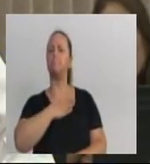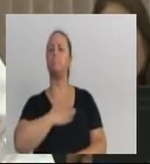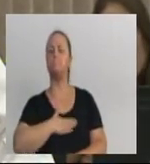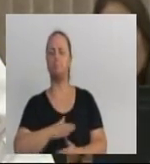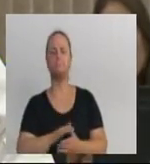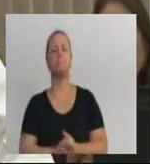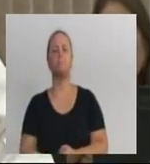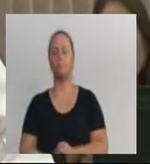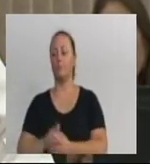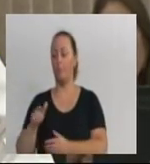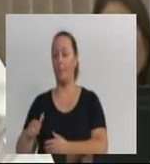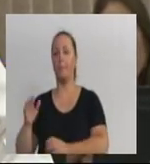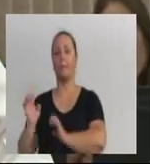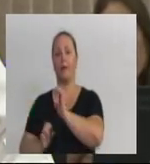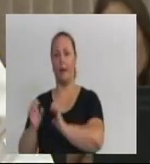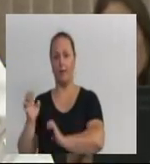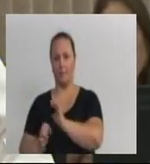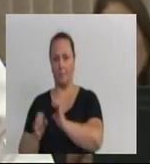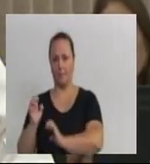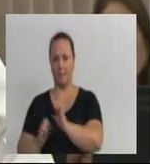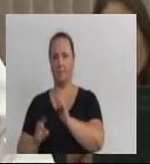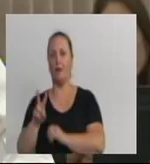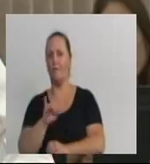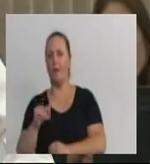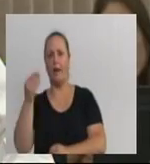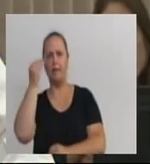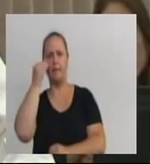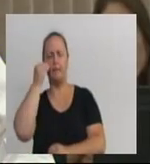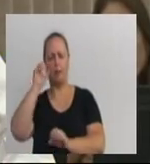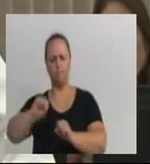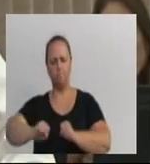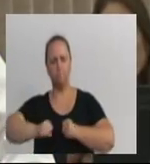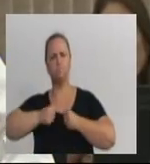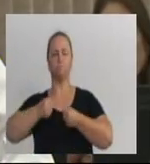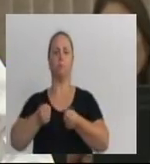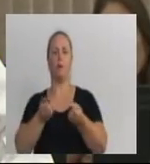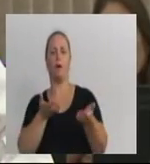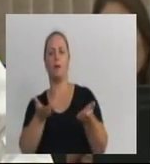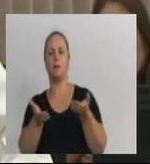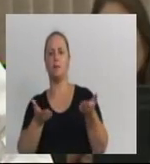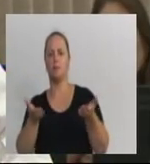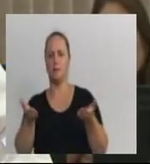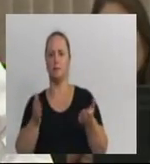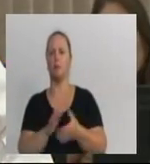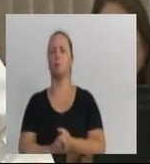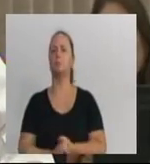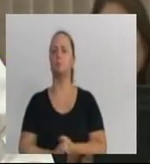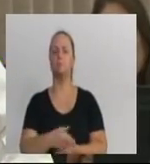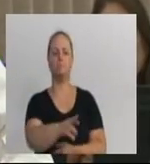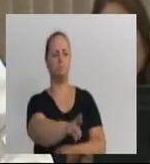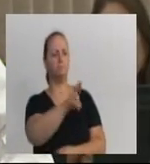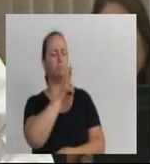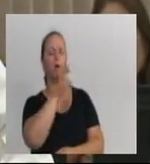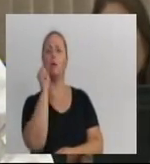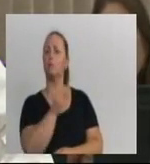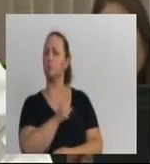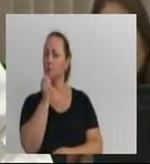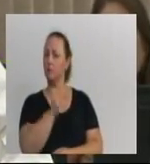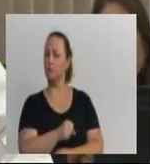Piracicabana vai entrar de cabeça na licitação? Ele respondeu que sim. Então, se ela